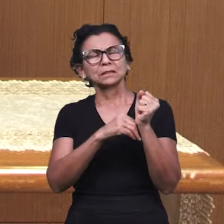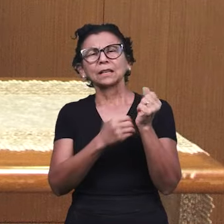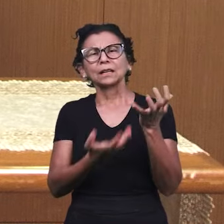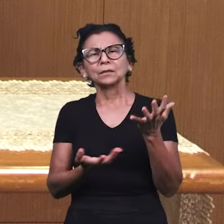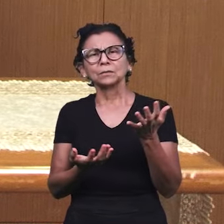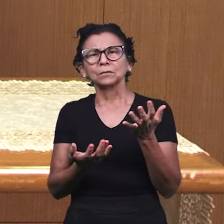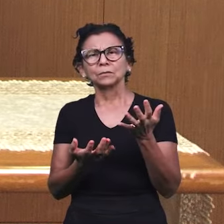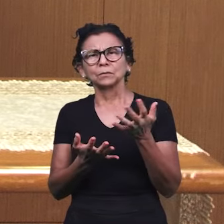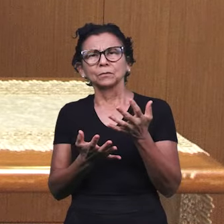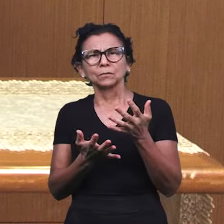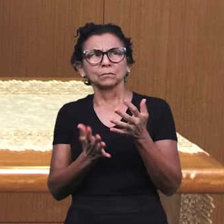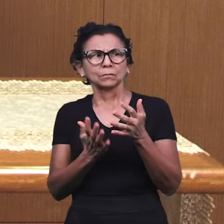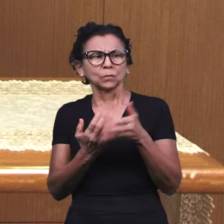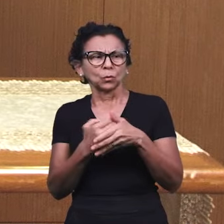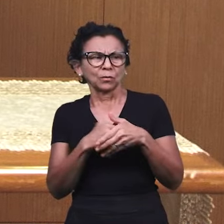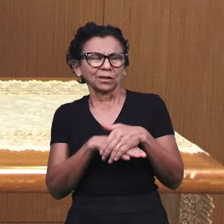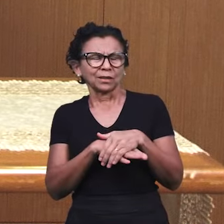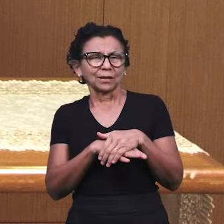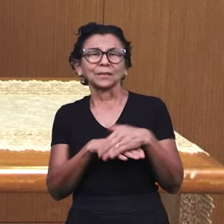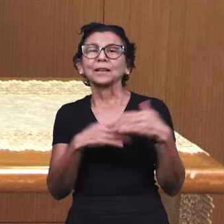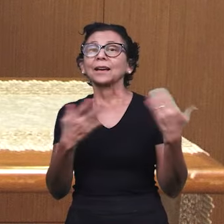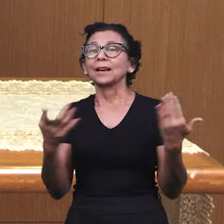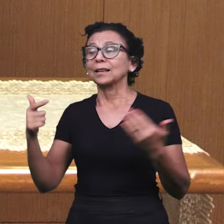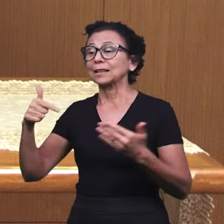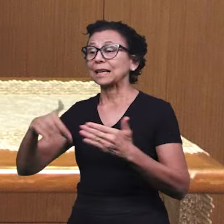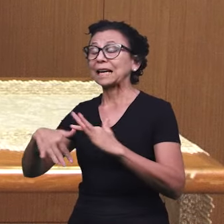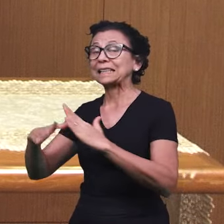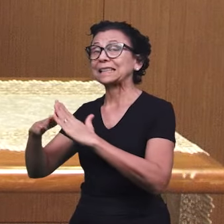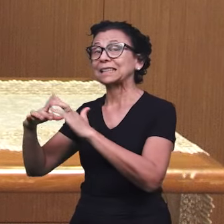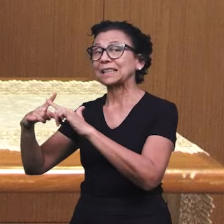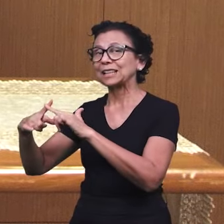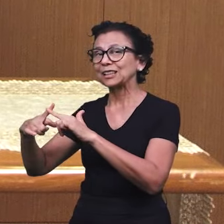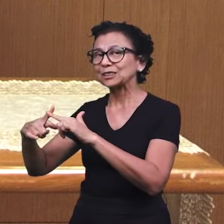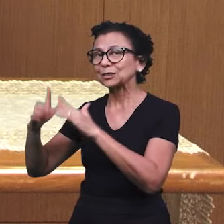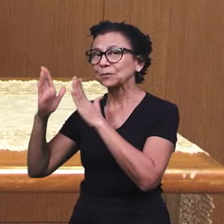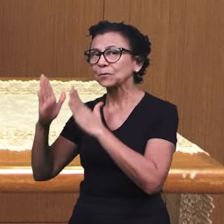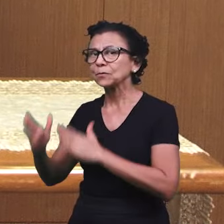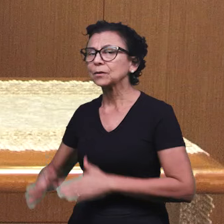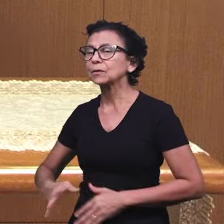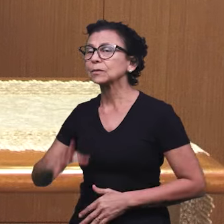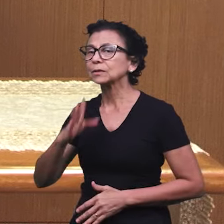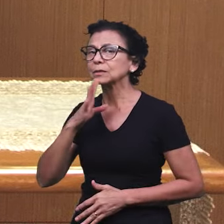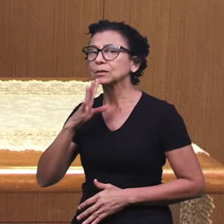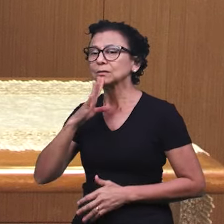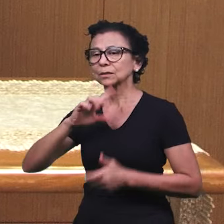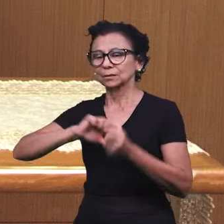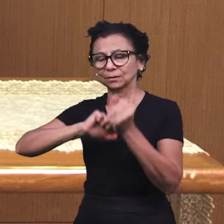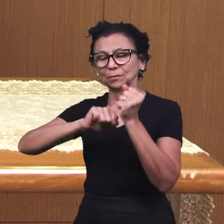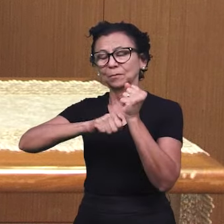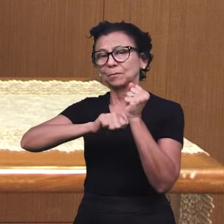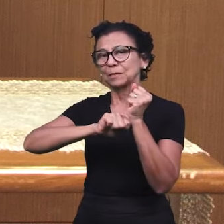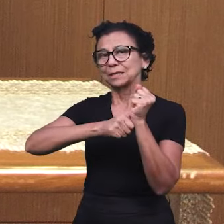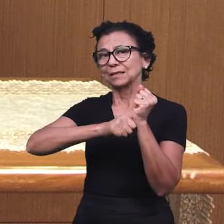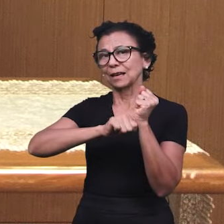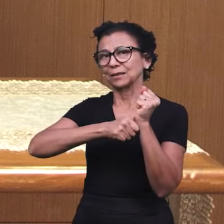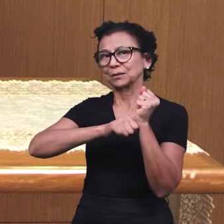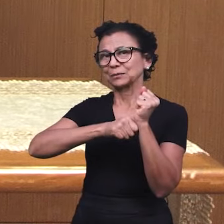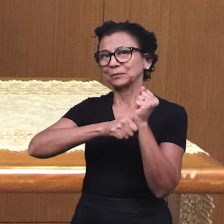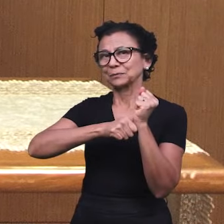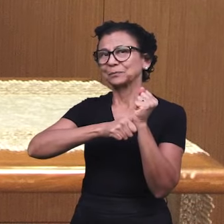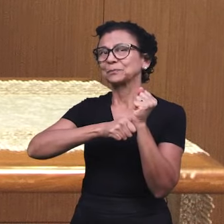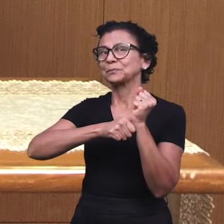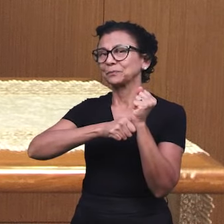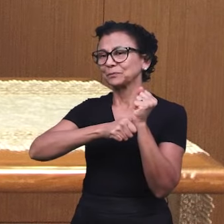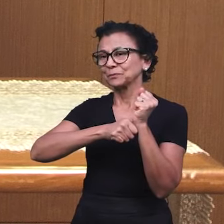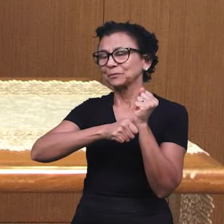corpo é o invólucro do mistério. Então, nesta hora, o mistério está guardado.